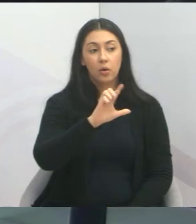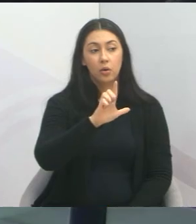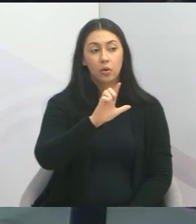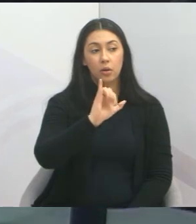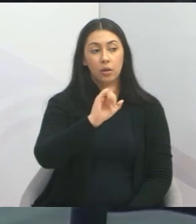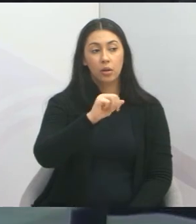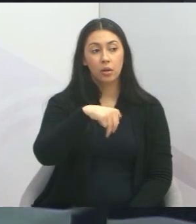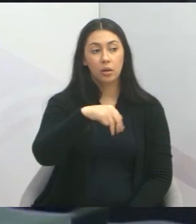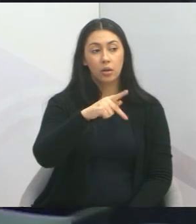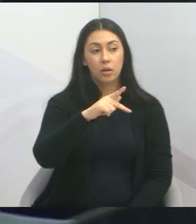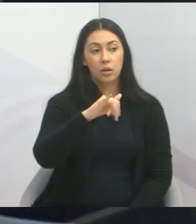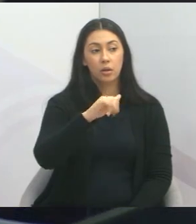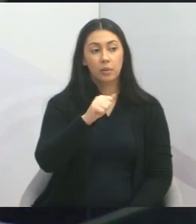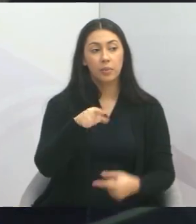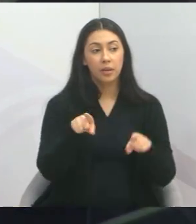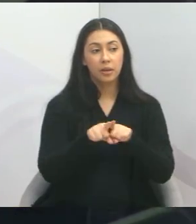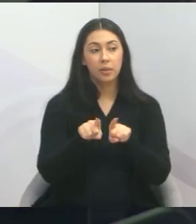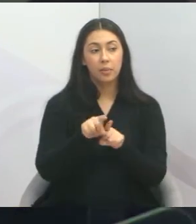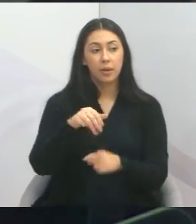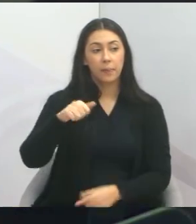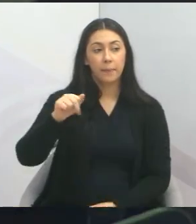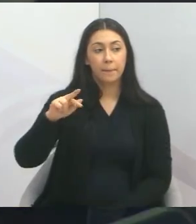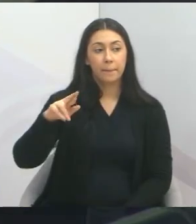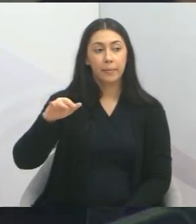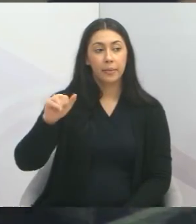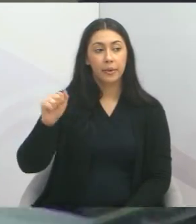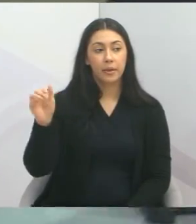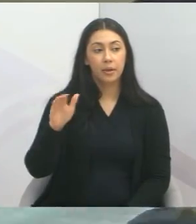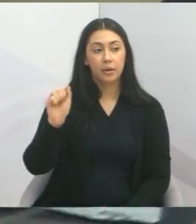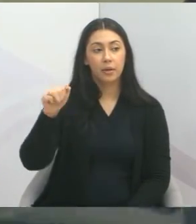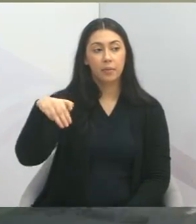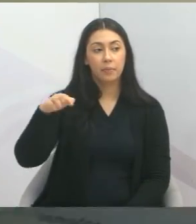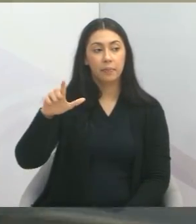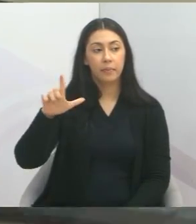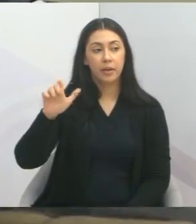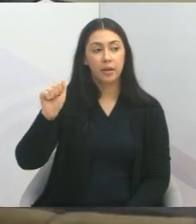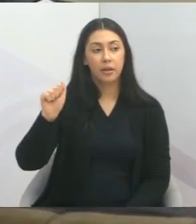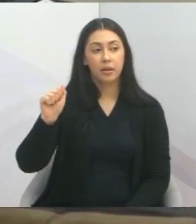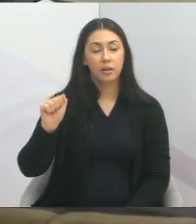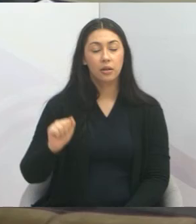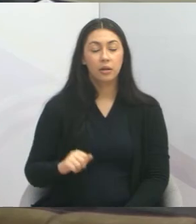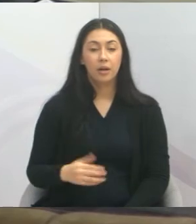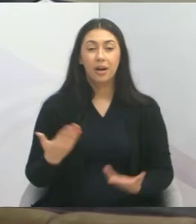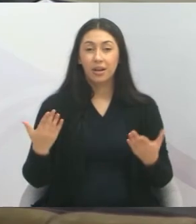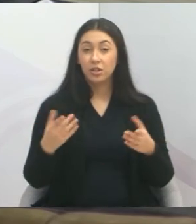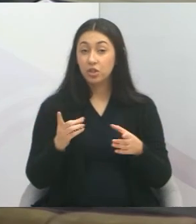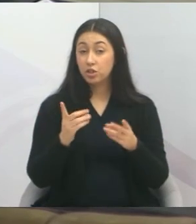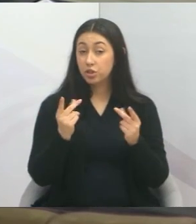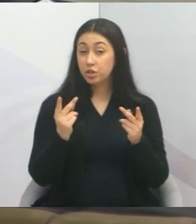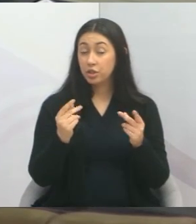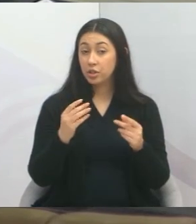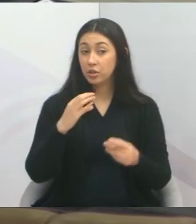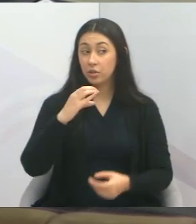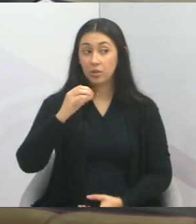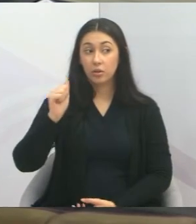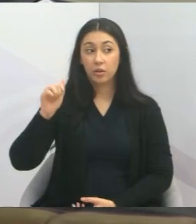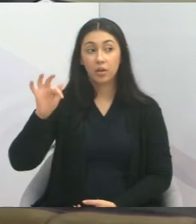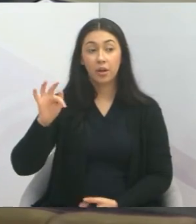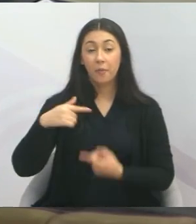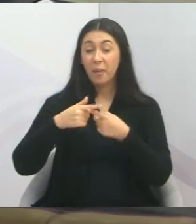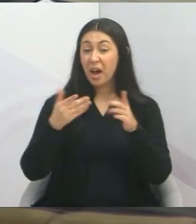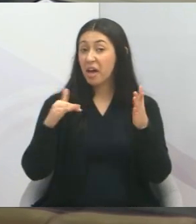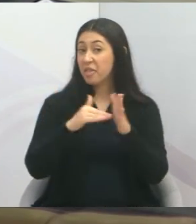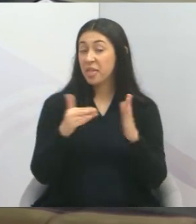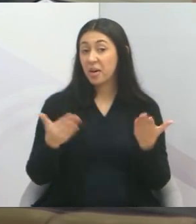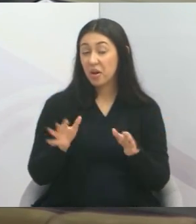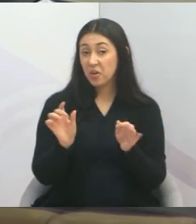Jardim Olímpia até a Maria Amélia é essa aí é o dinheiro do Carf e até agora nada foi feito que